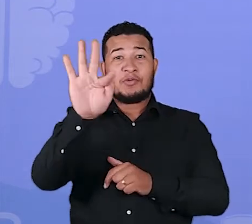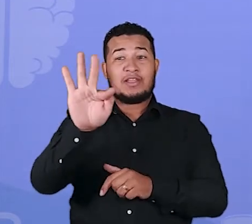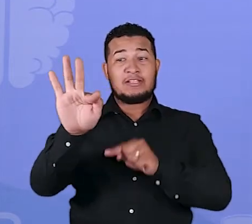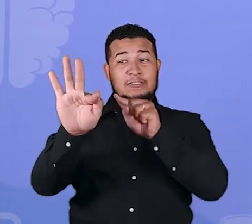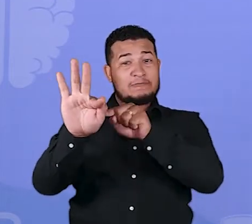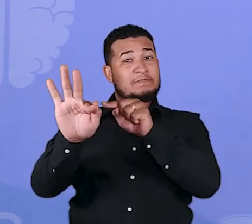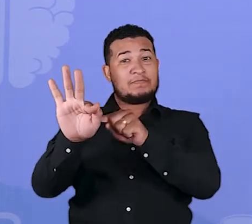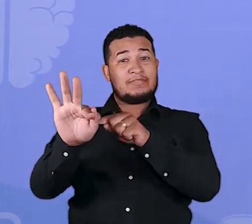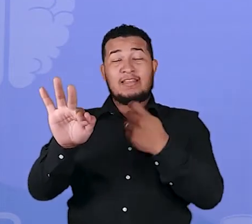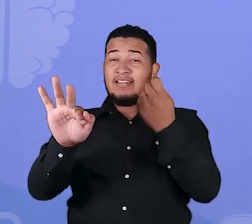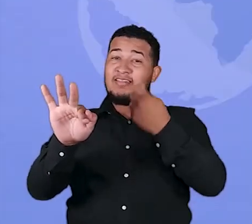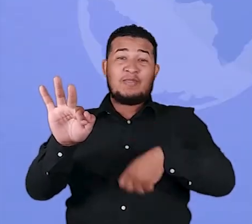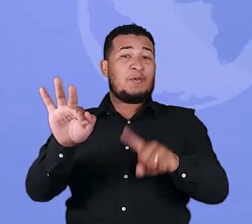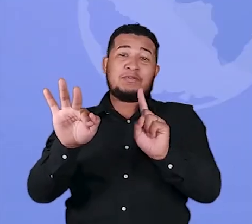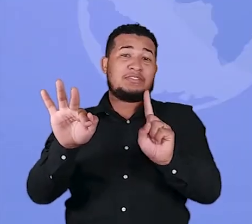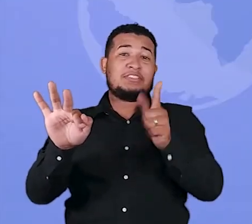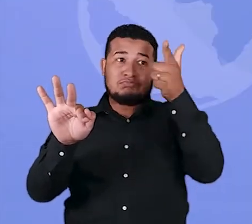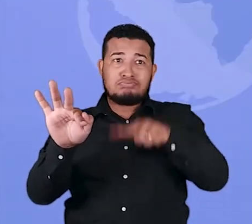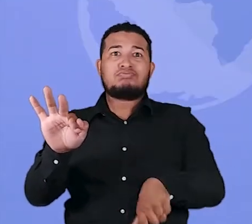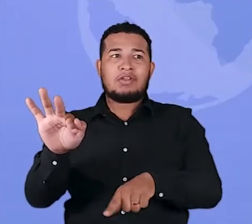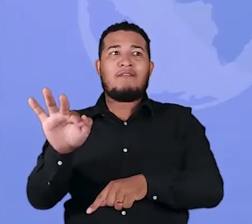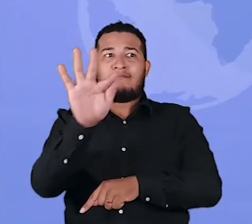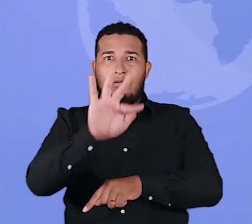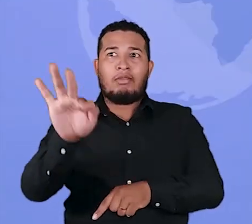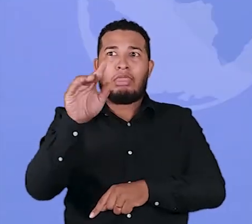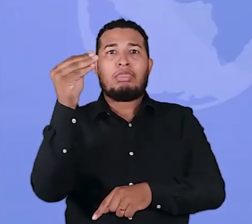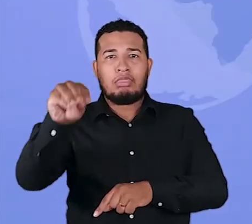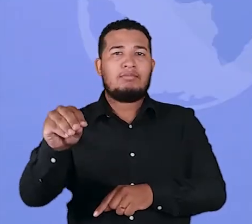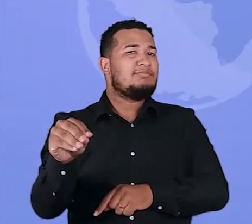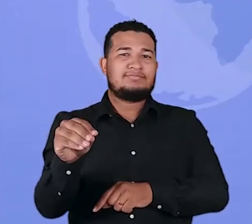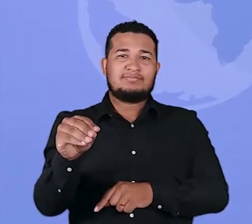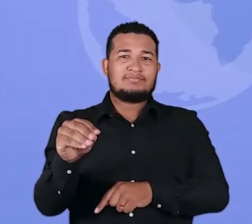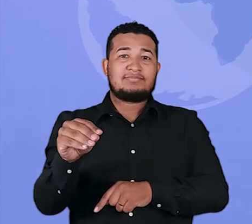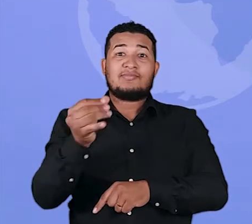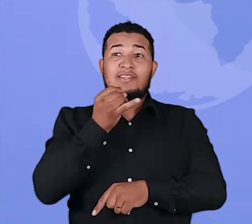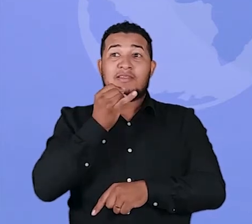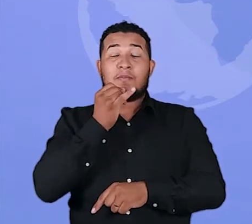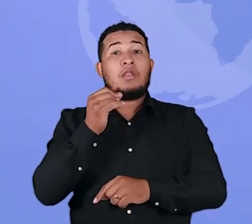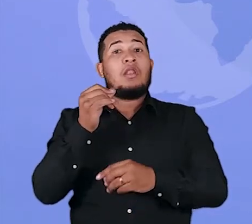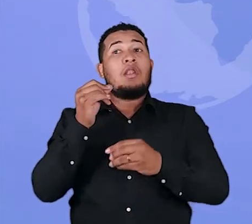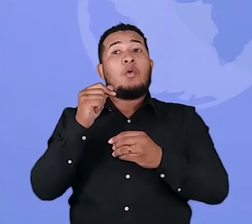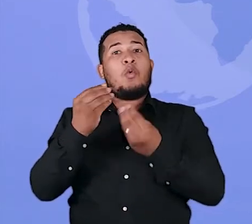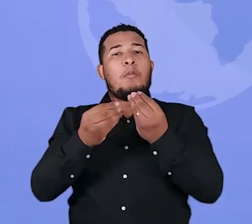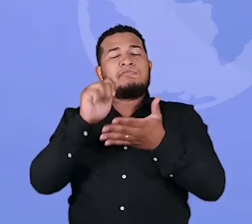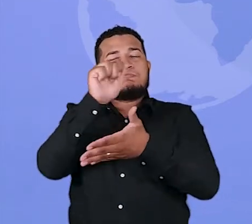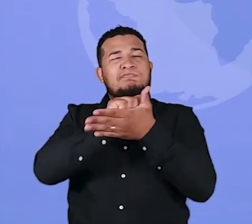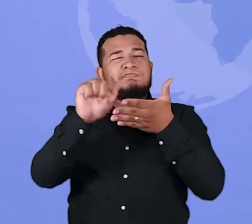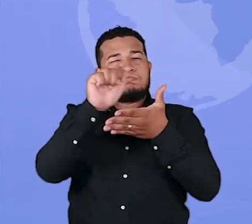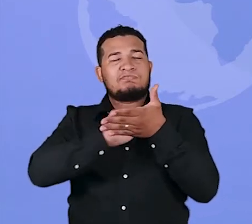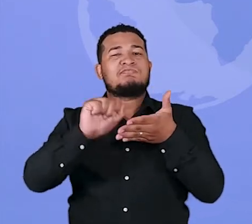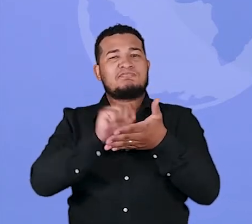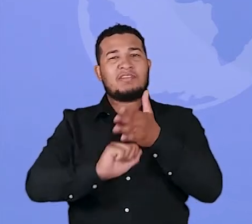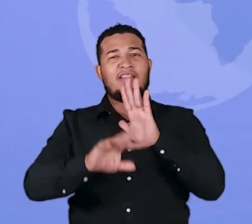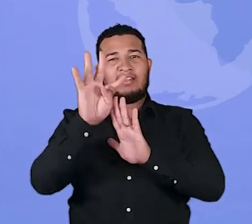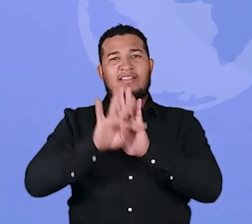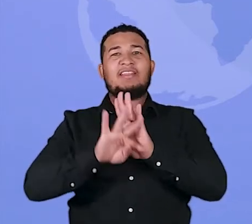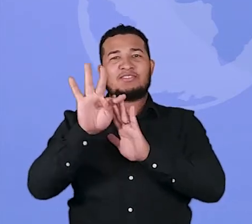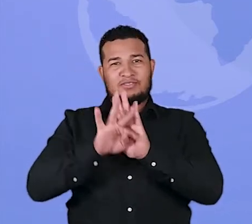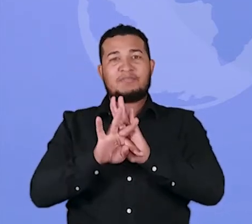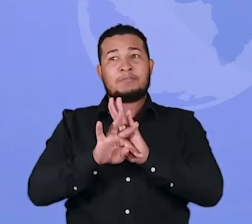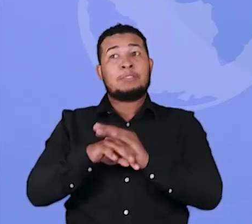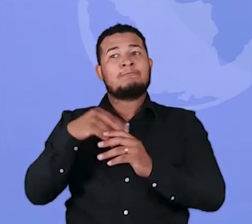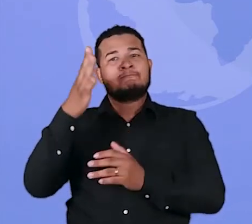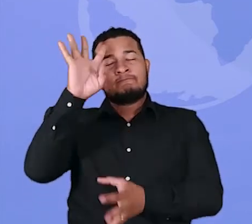que o termo à faculdade não precisou ser repetido. A forma como foi escrita o texto já dá